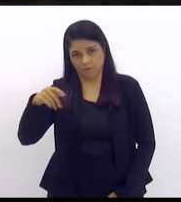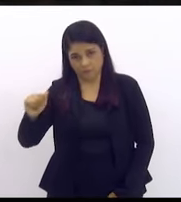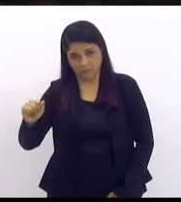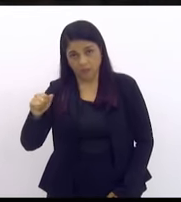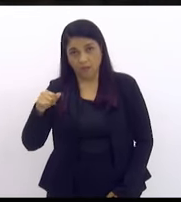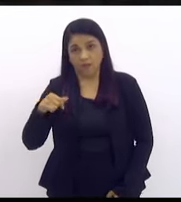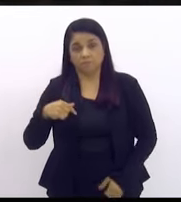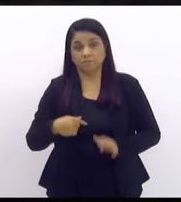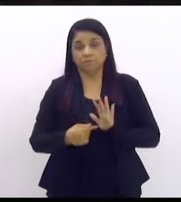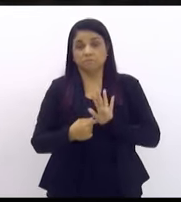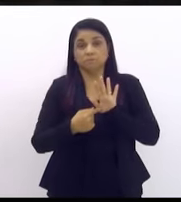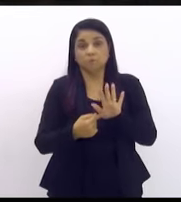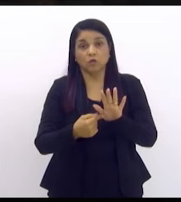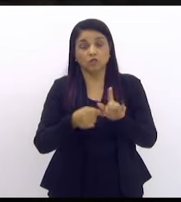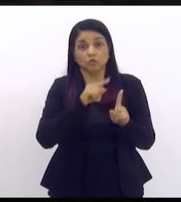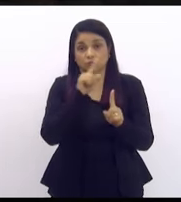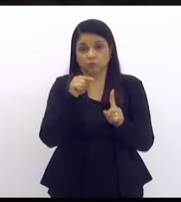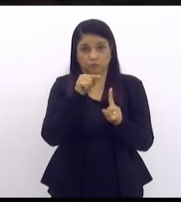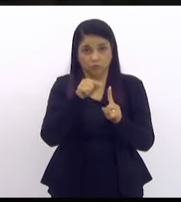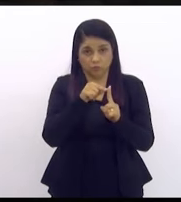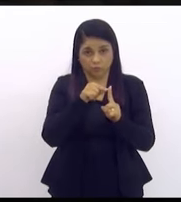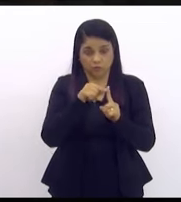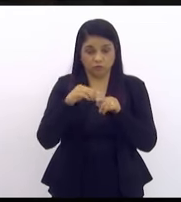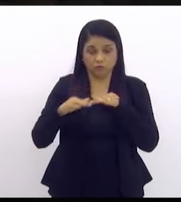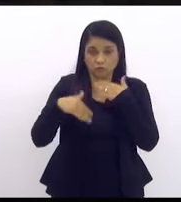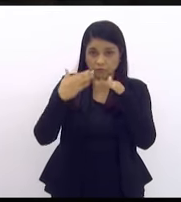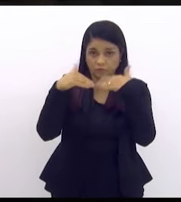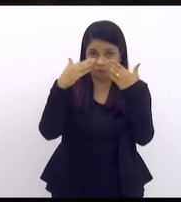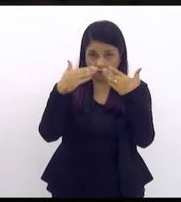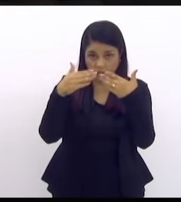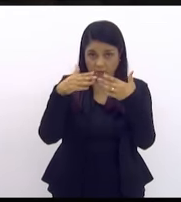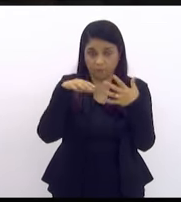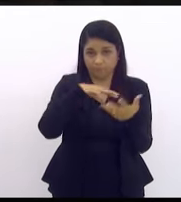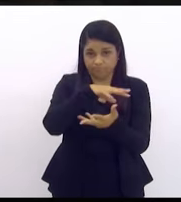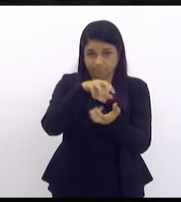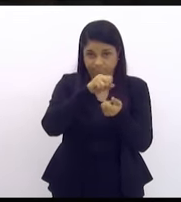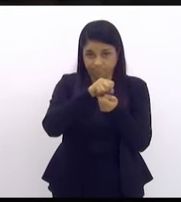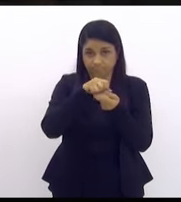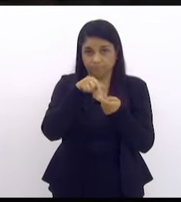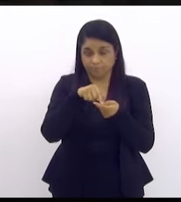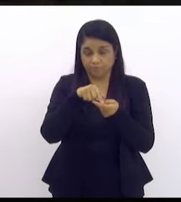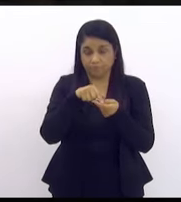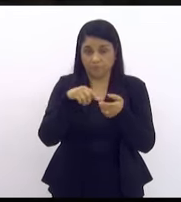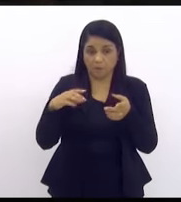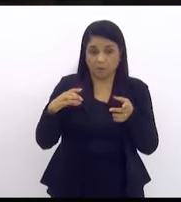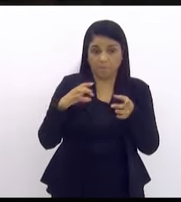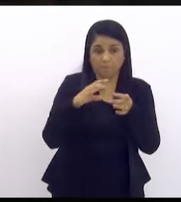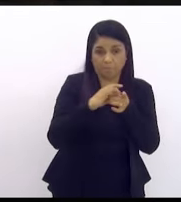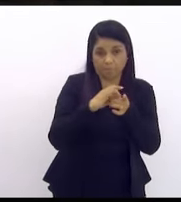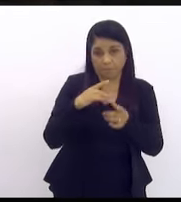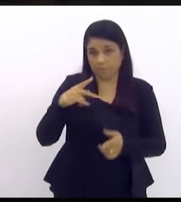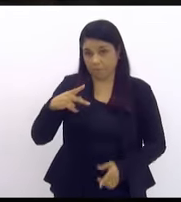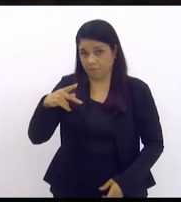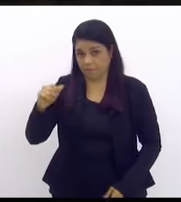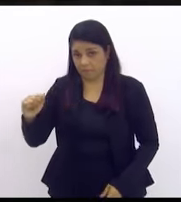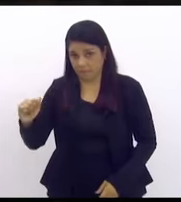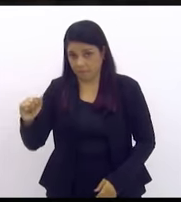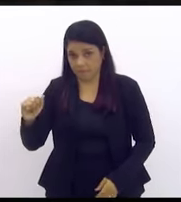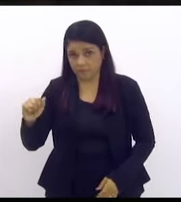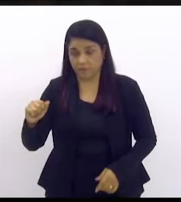Ele aponta os objetivos do desenvolvimento sustentado, isto é, ele liga o PPA